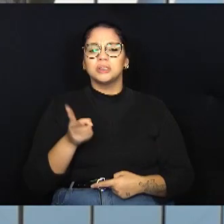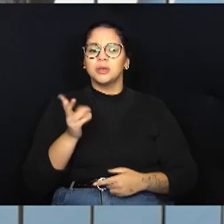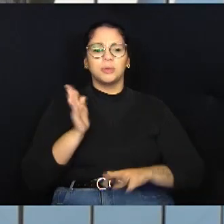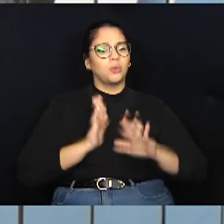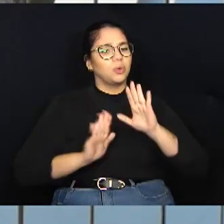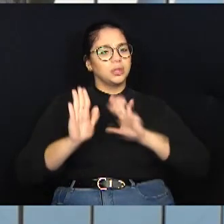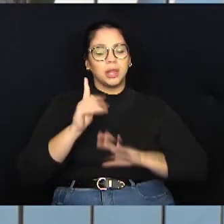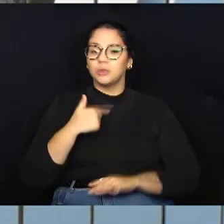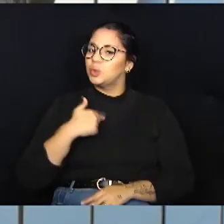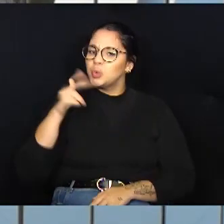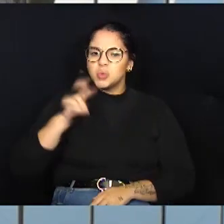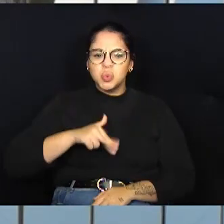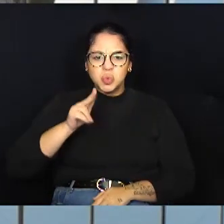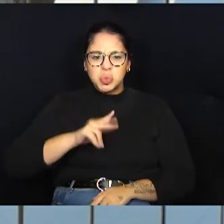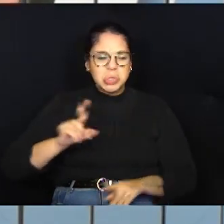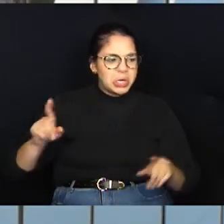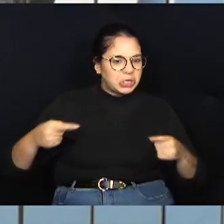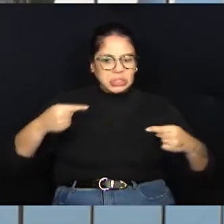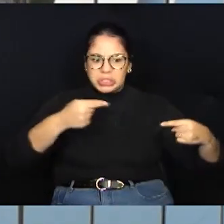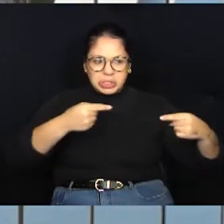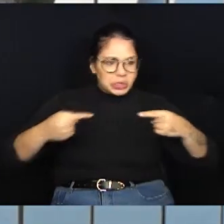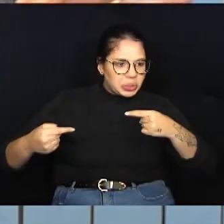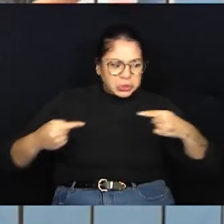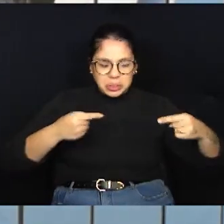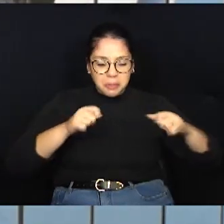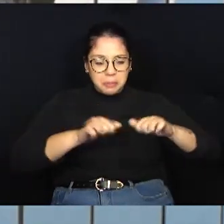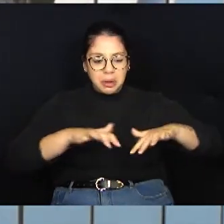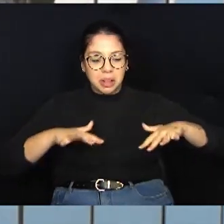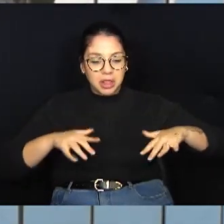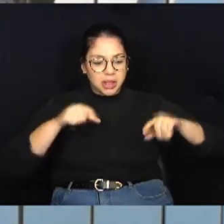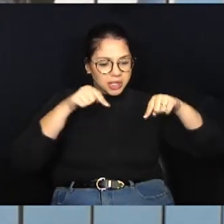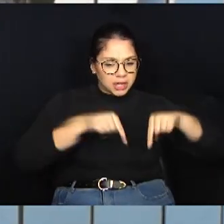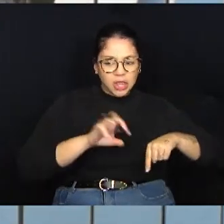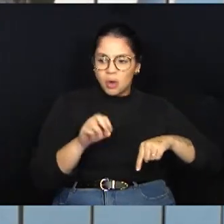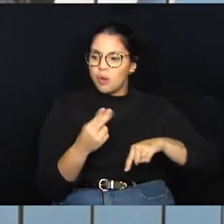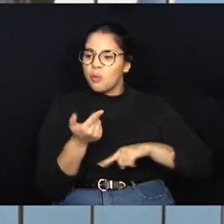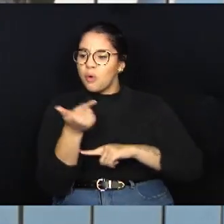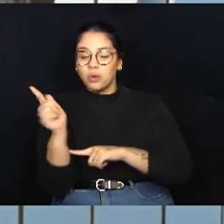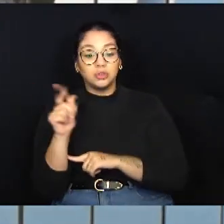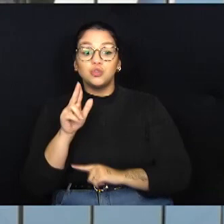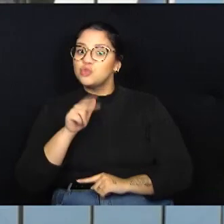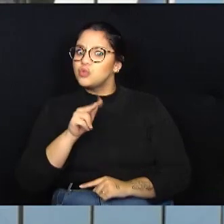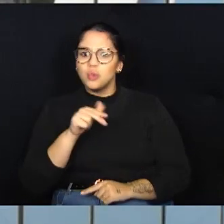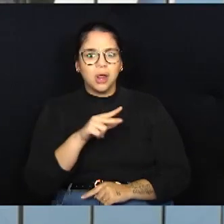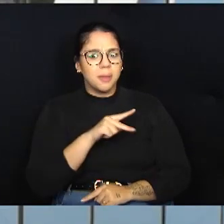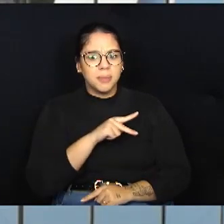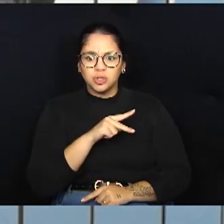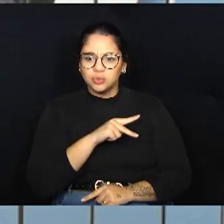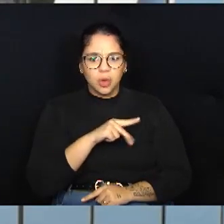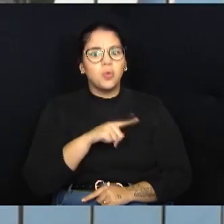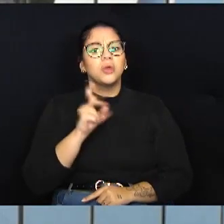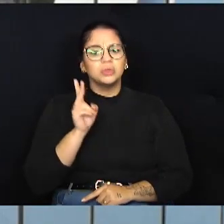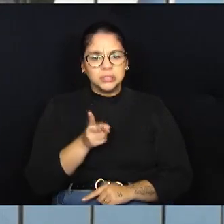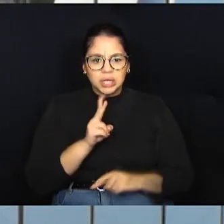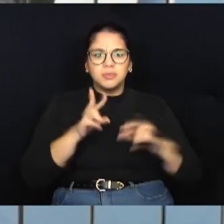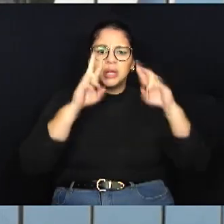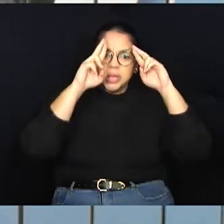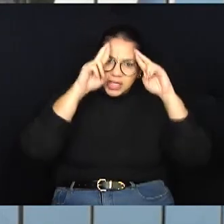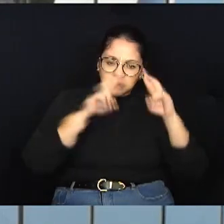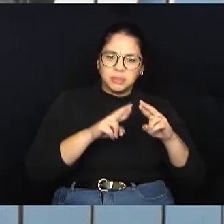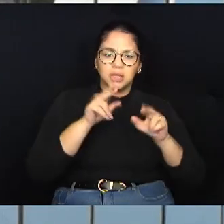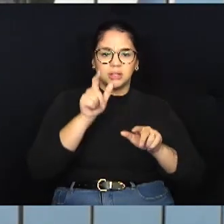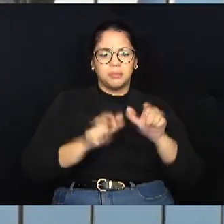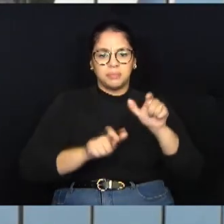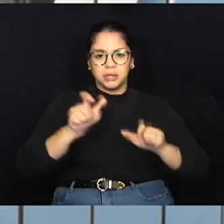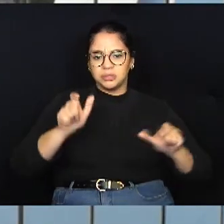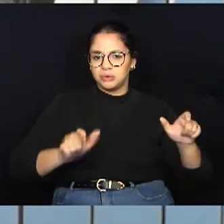nenhum embate, em qualquer discussão que eu fiz no plenário da Câmara ou fora, nunca foi pessoal. Eu sempre fui respeitador, eu sempre respeito as